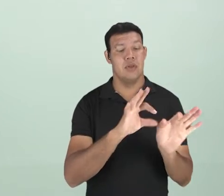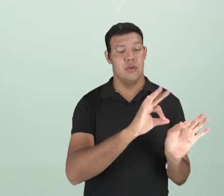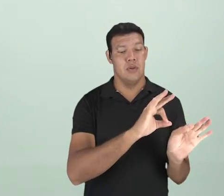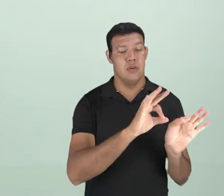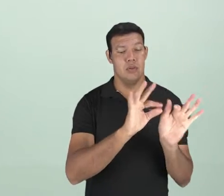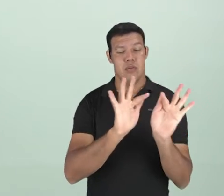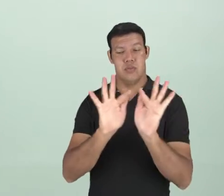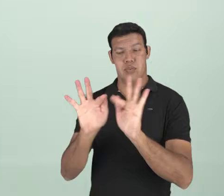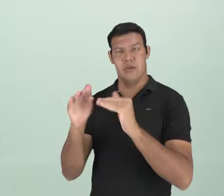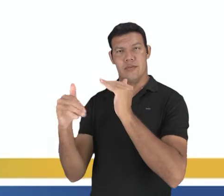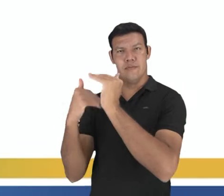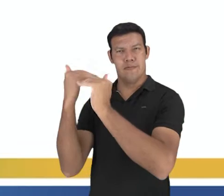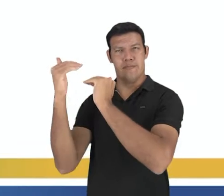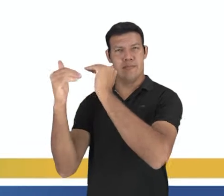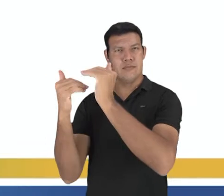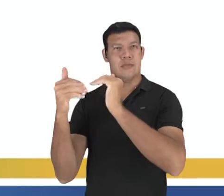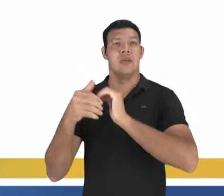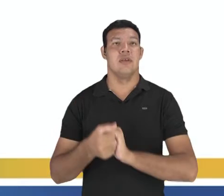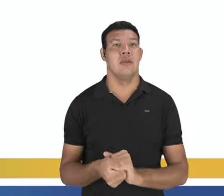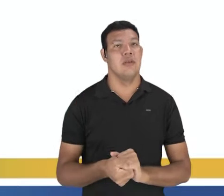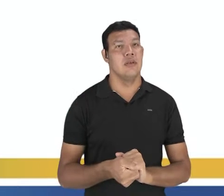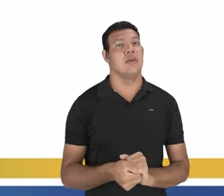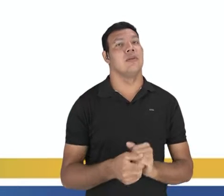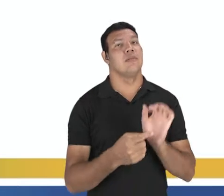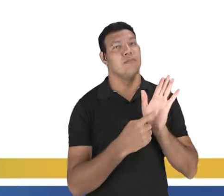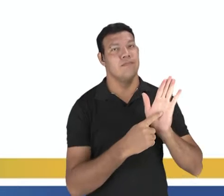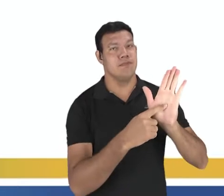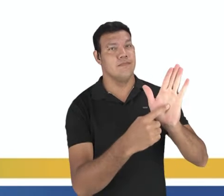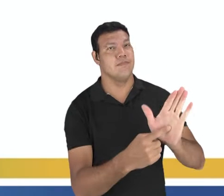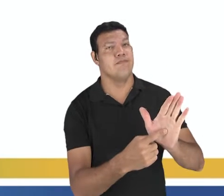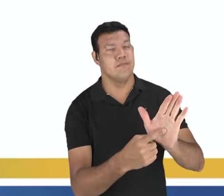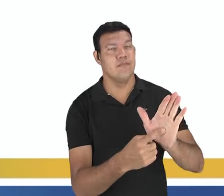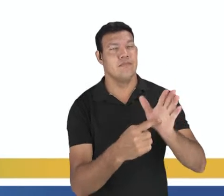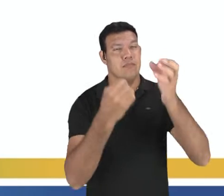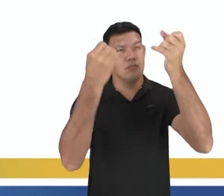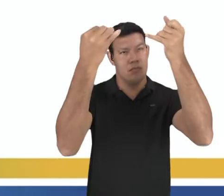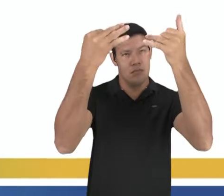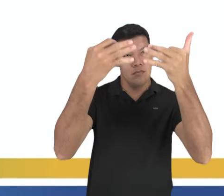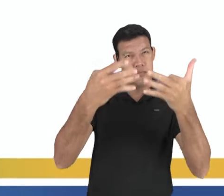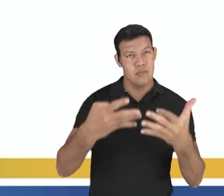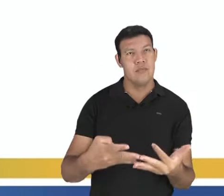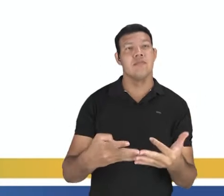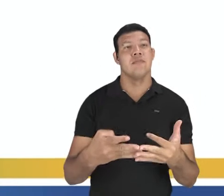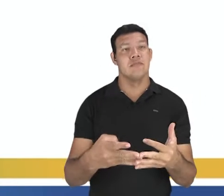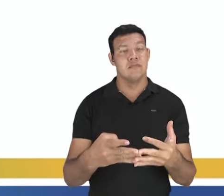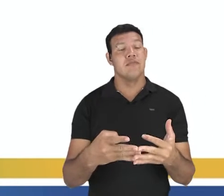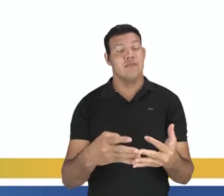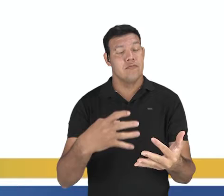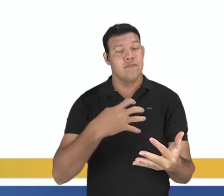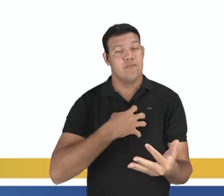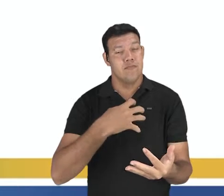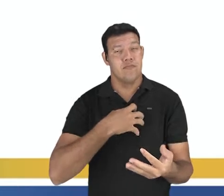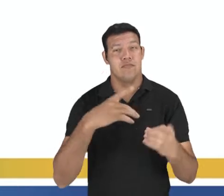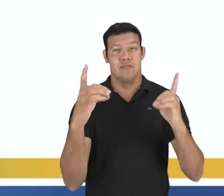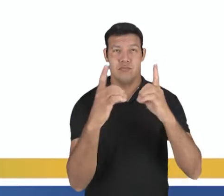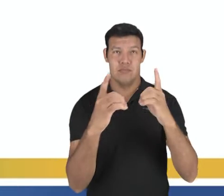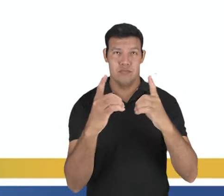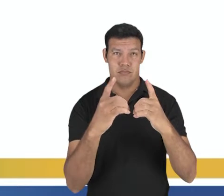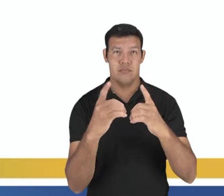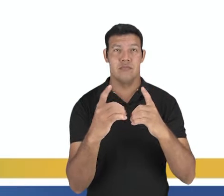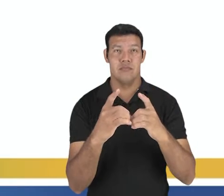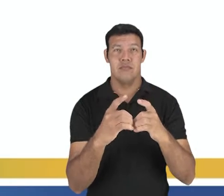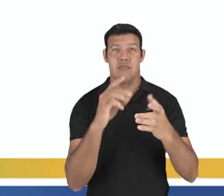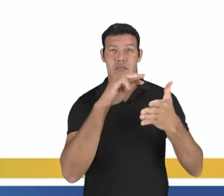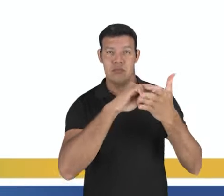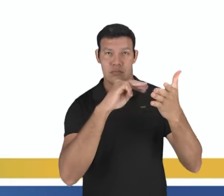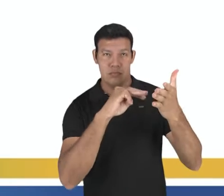desenvolvimento. O que vai ter no desenvolvimento? A apresentação, e explicação de forma didática da